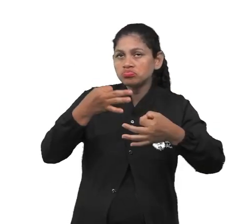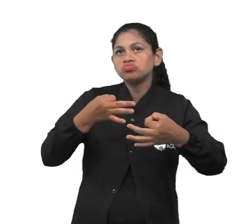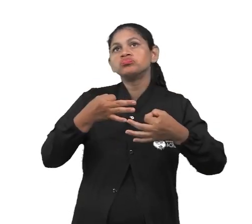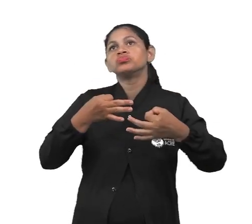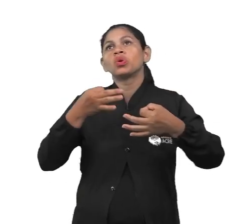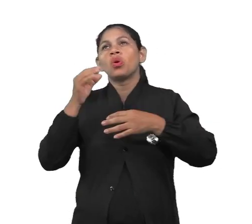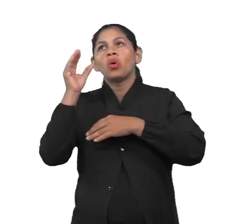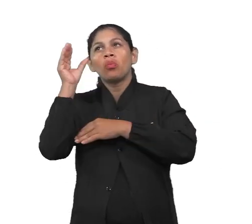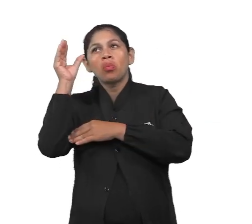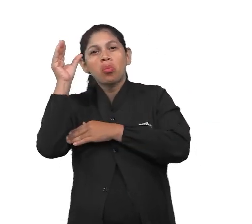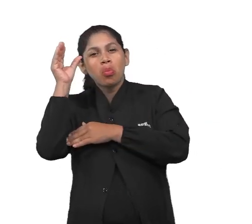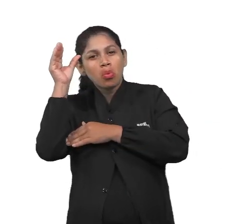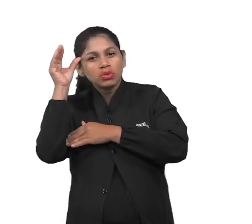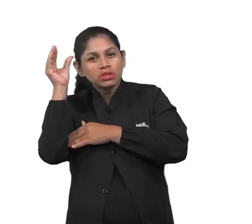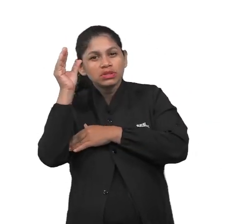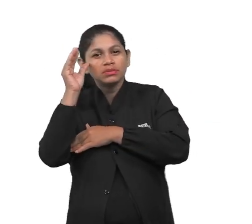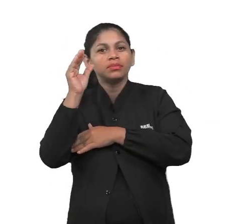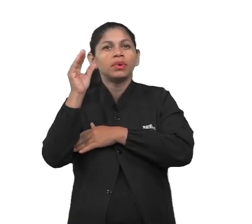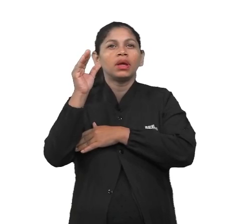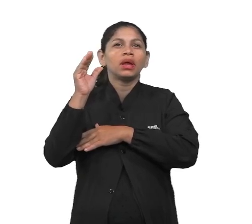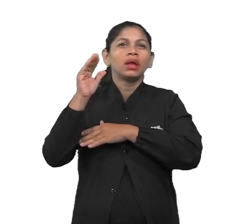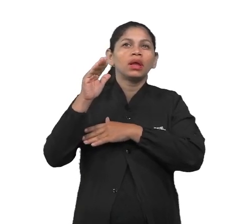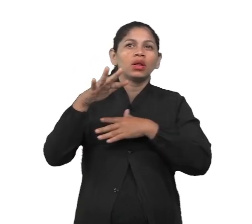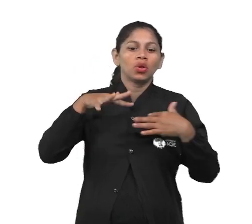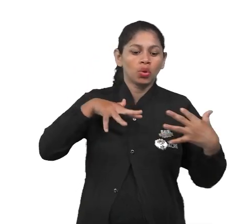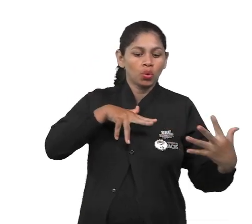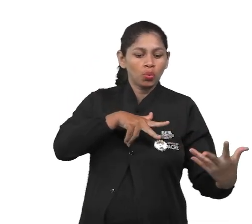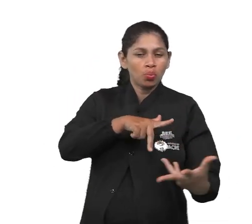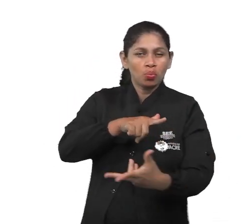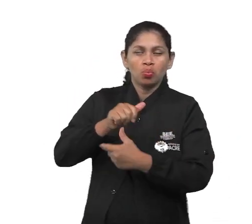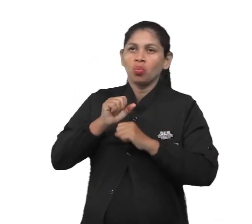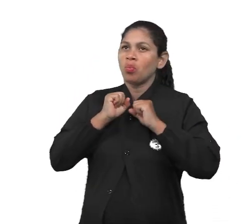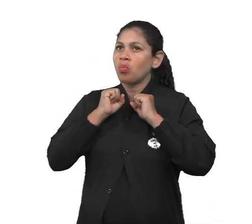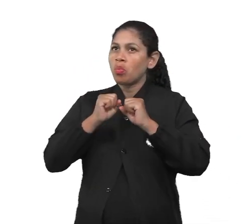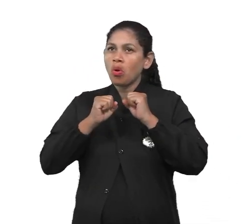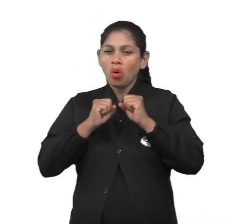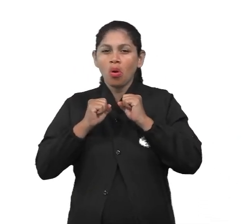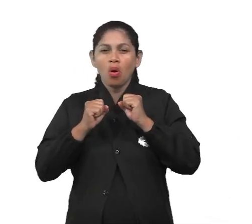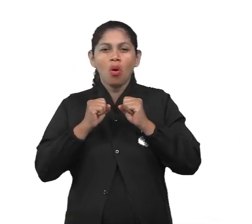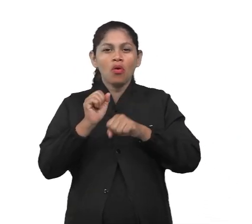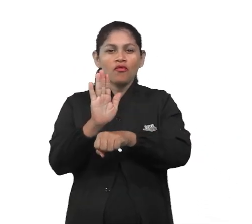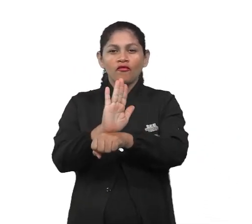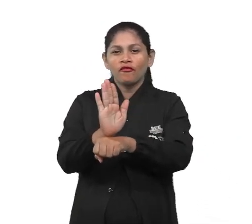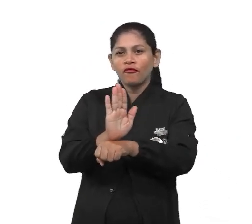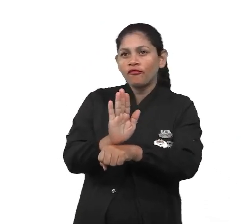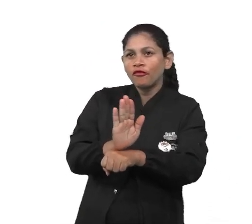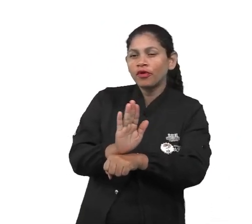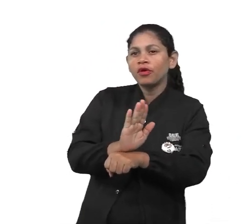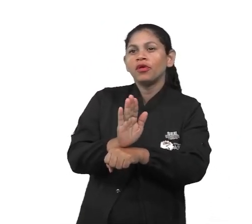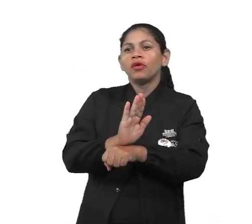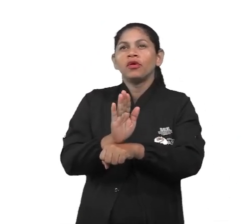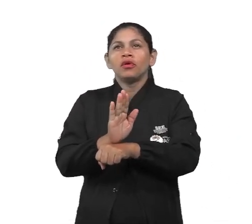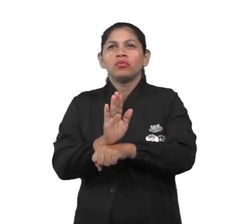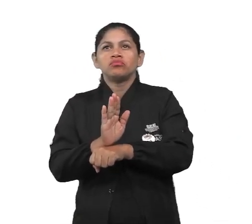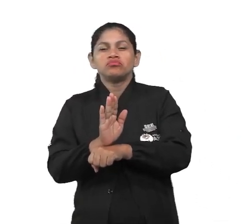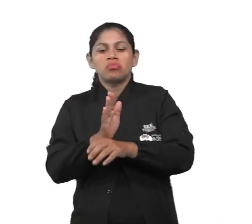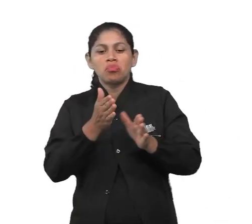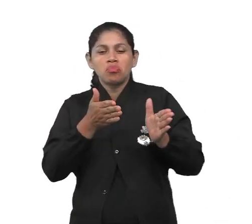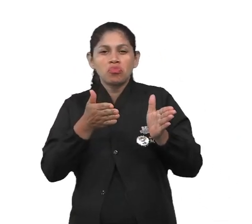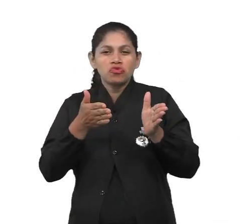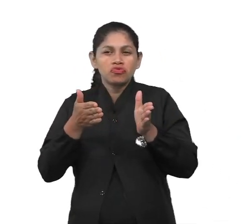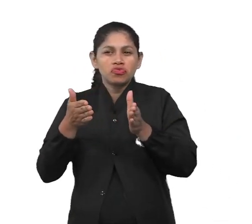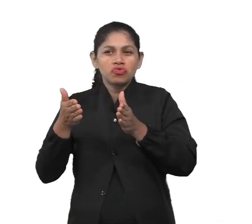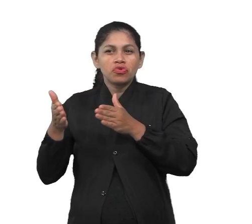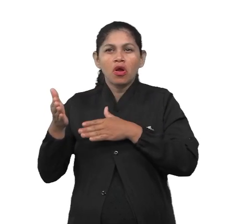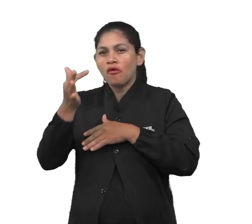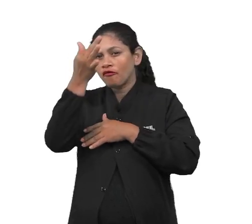conhecimento de mundo, que pode ser um filme, pode ser uma série, pode ser um filósofo, pode ser um